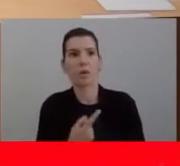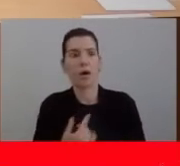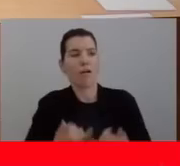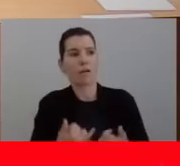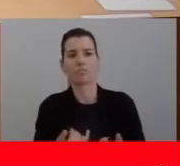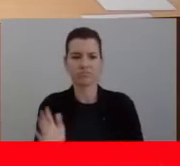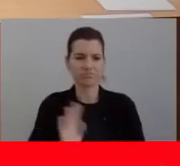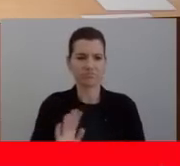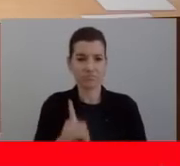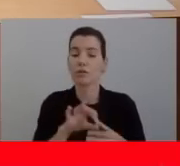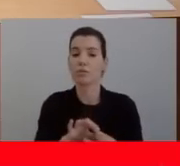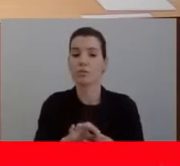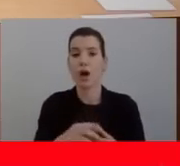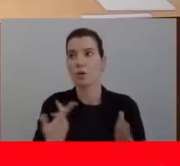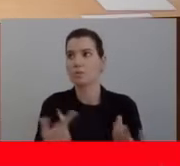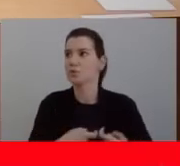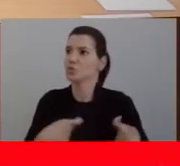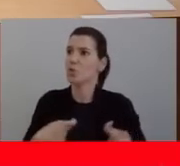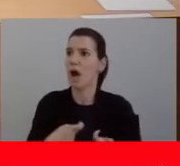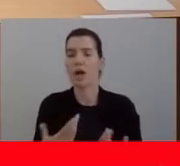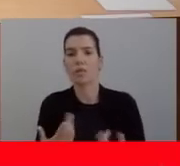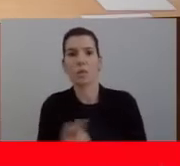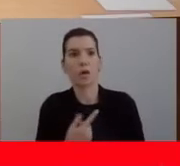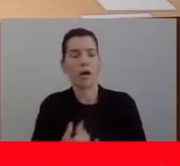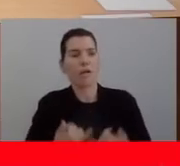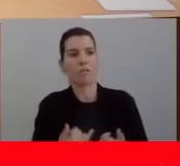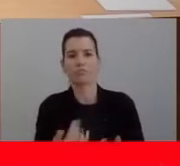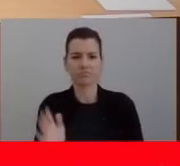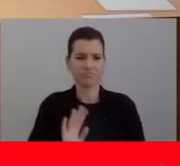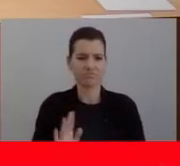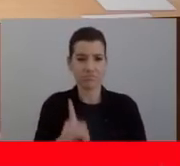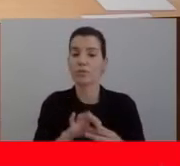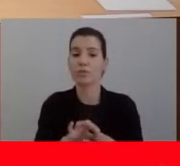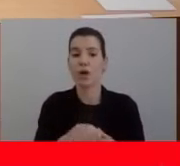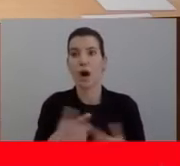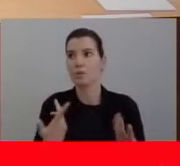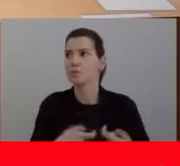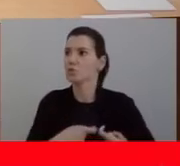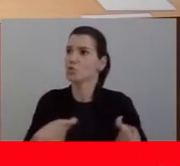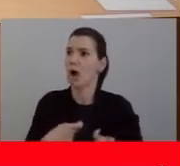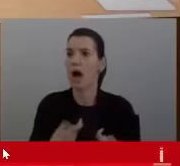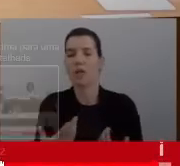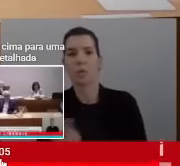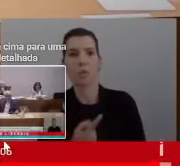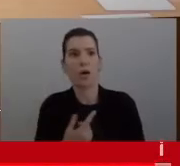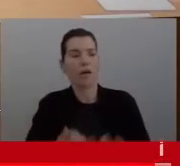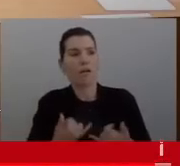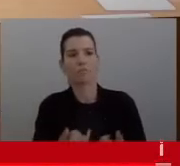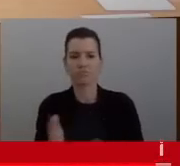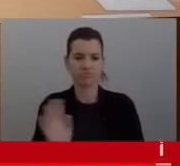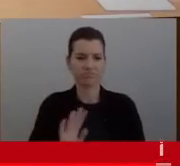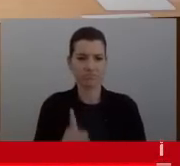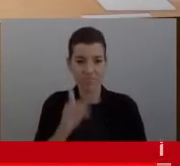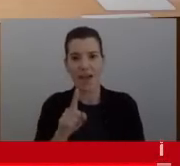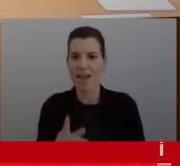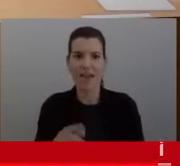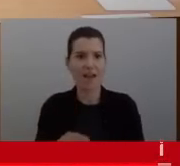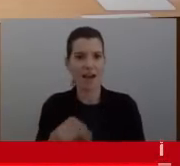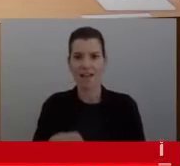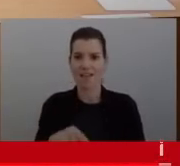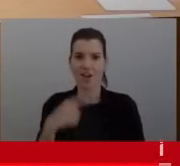a senhora deputada tem que ser chamada atenção eu acho que a senhora deputada tem que ser chamada atenção eu acho que a senhora deputada tem que ser chamada